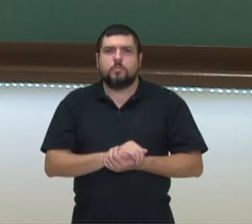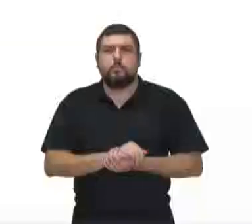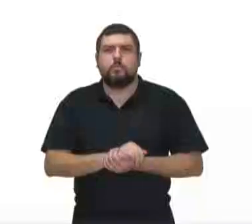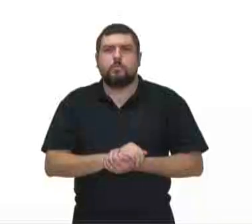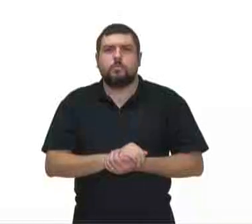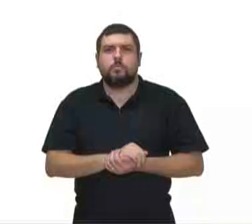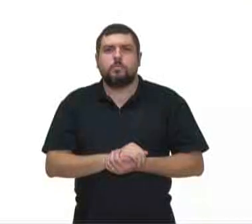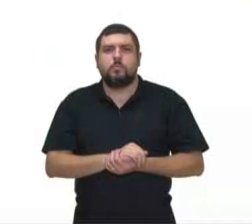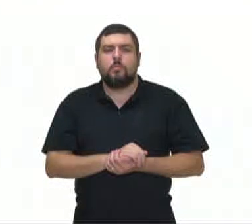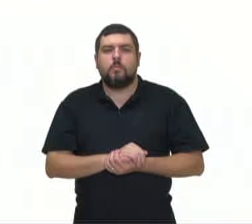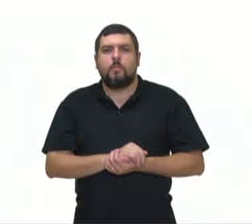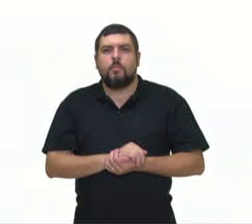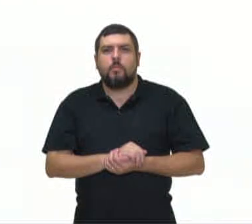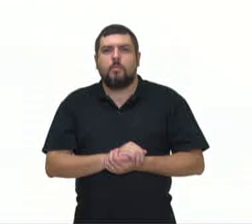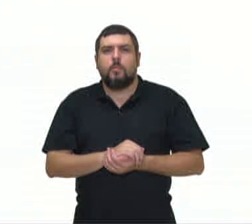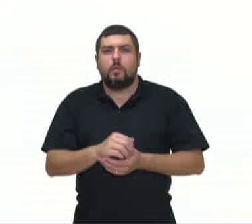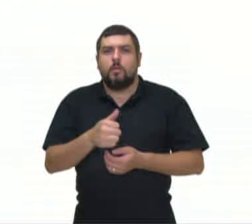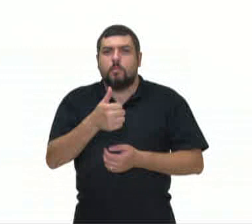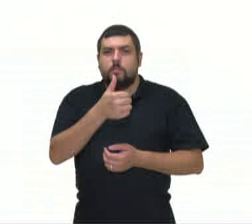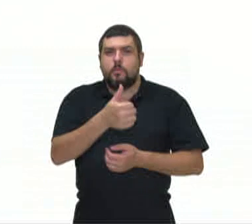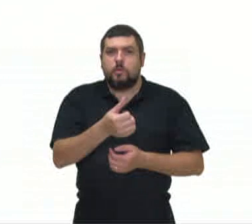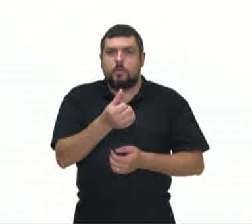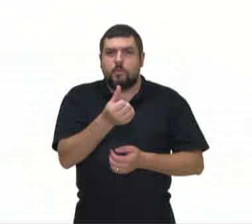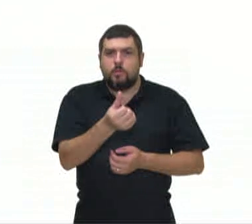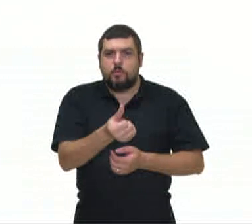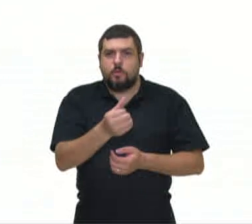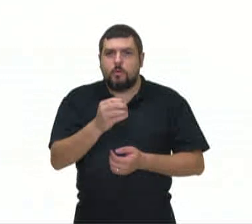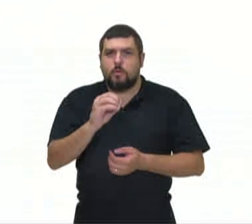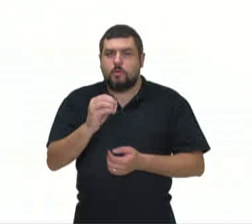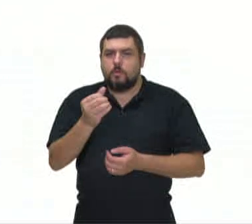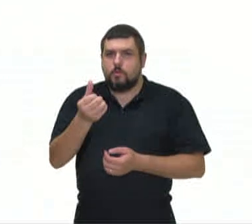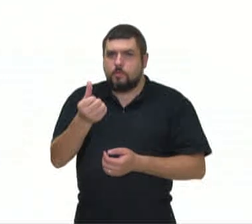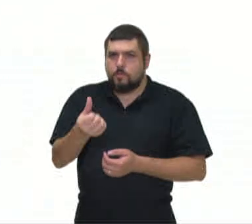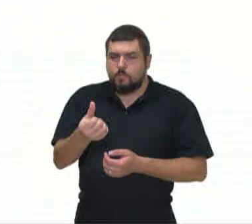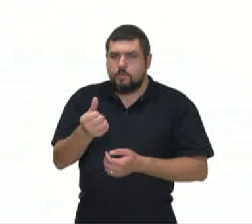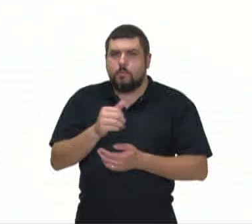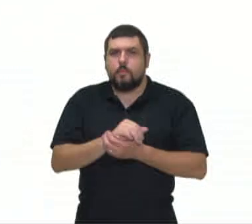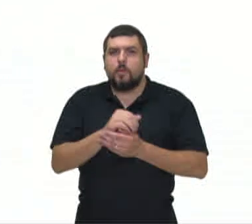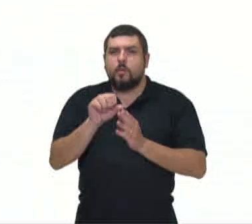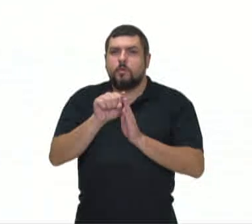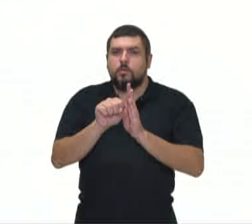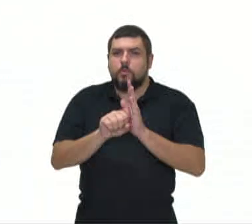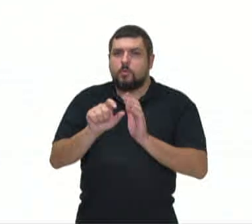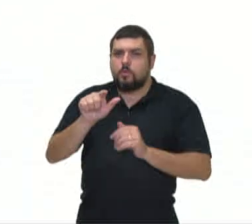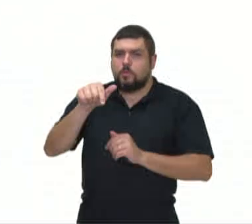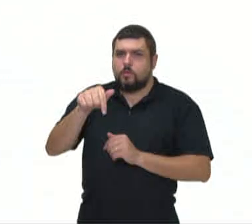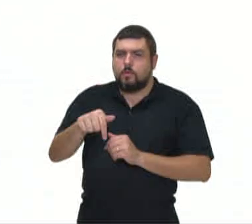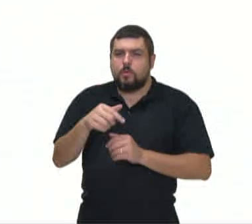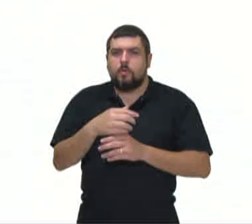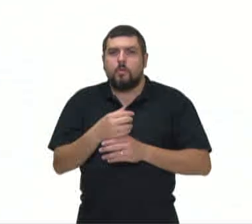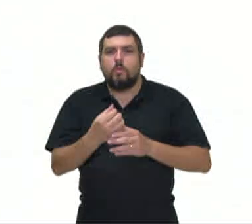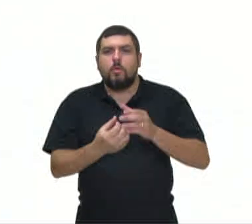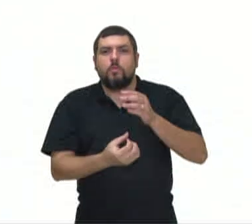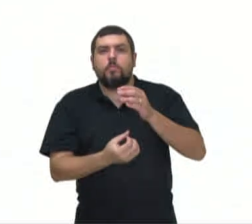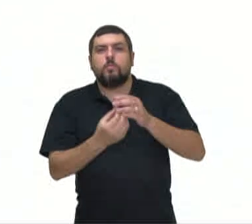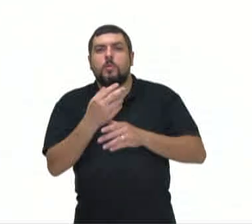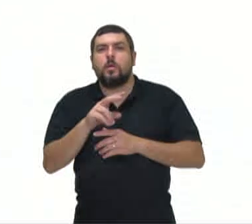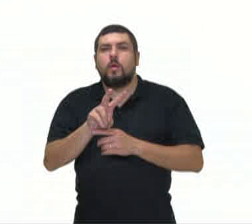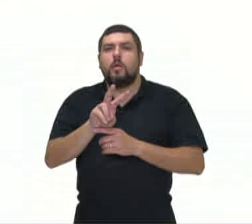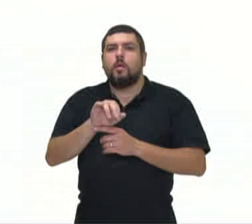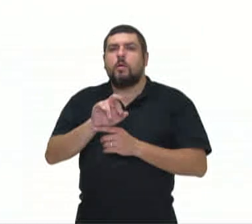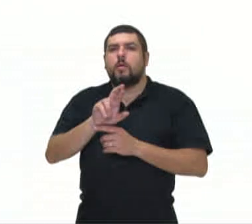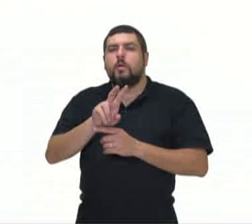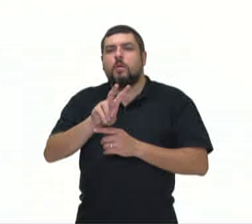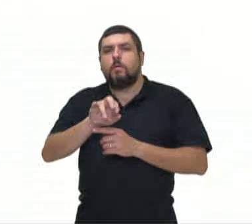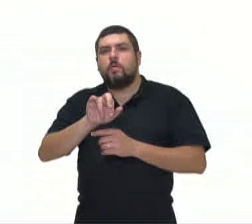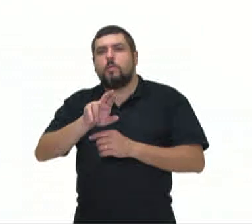em 1606, no início do século XVII, foi criada a Virginia Company of London, né?